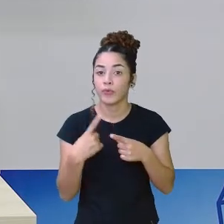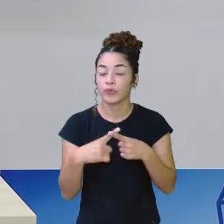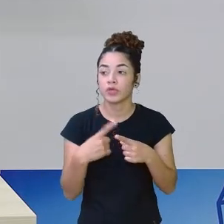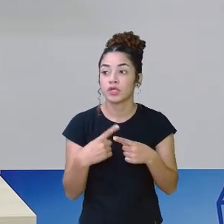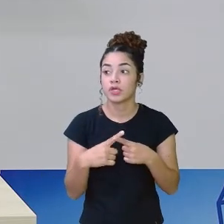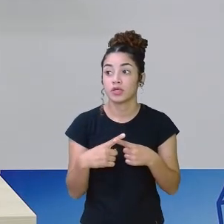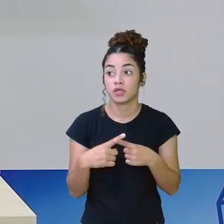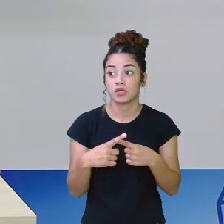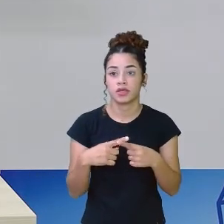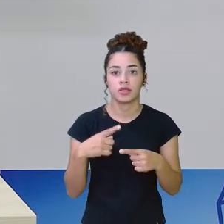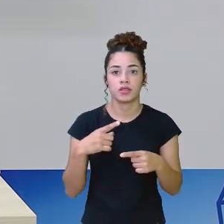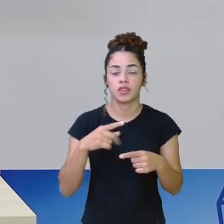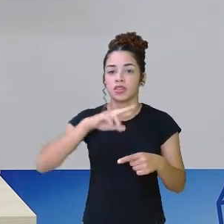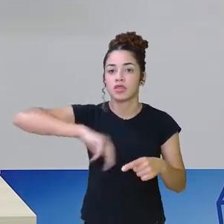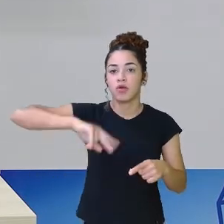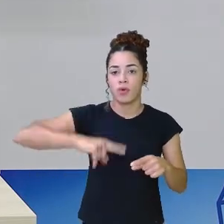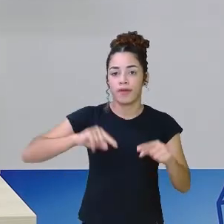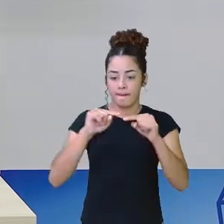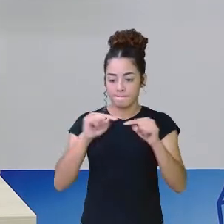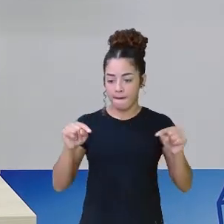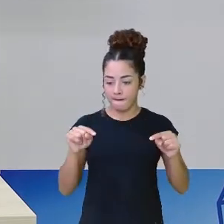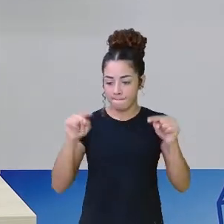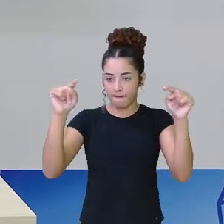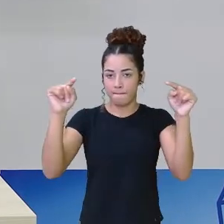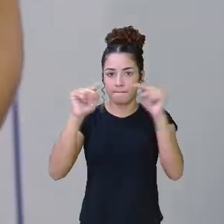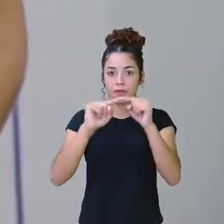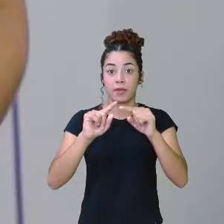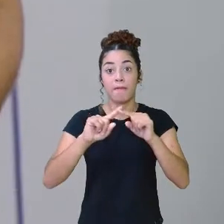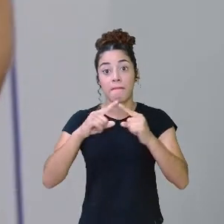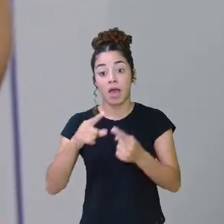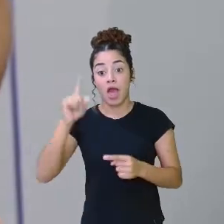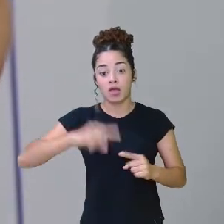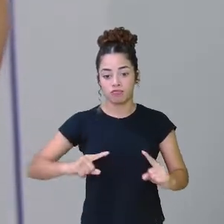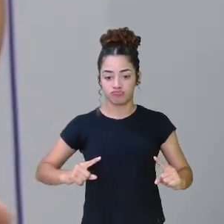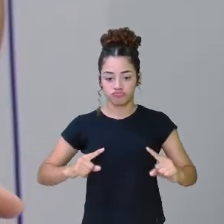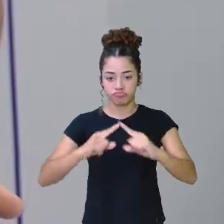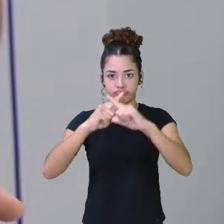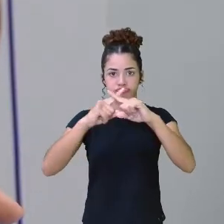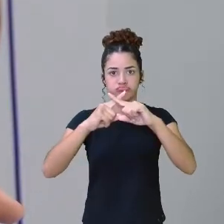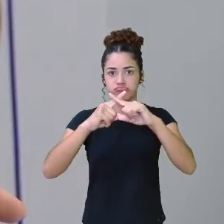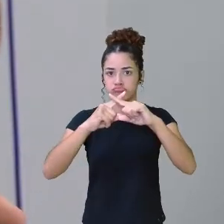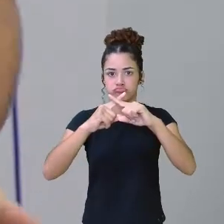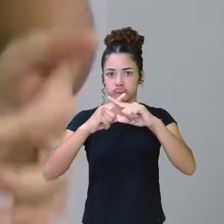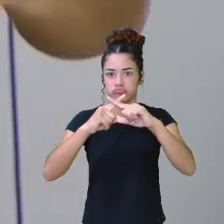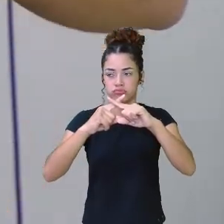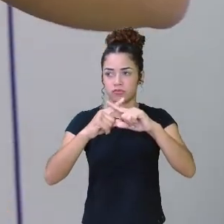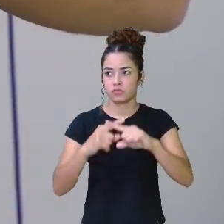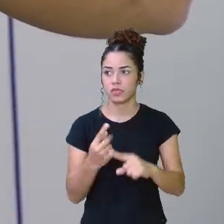Porque as linhas, deixa eu mostrar aqui melhor, acho que pega melhor aqui.